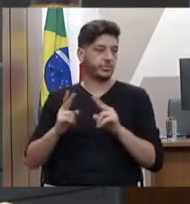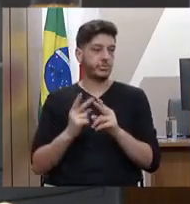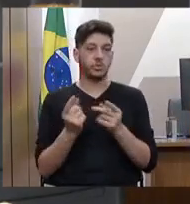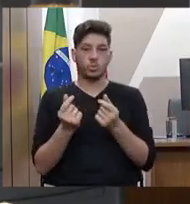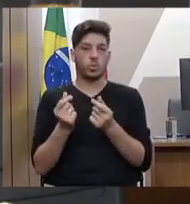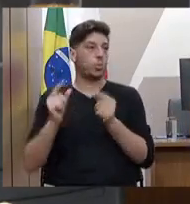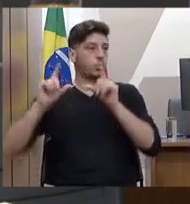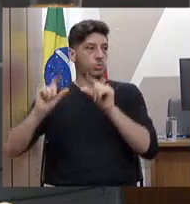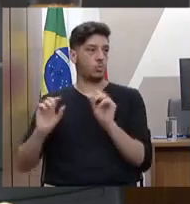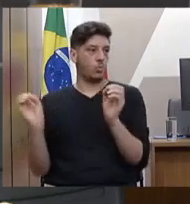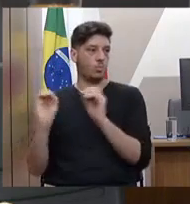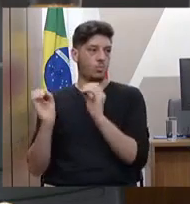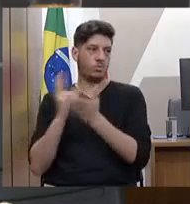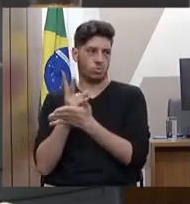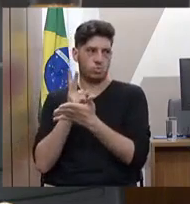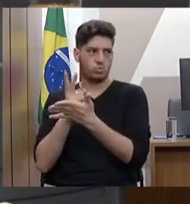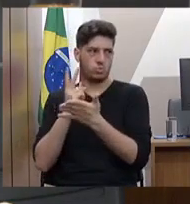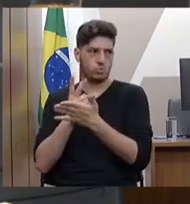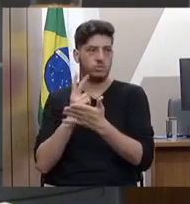né